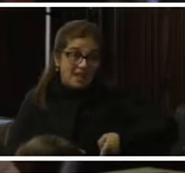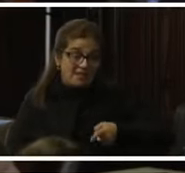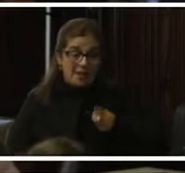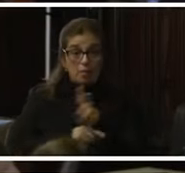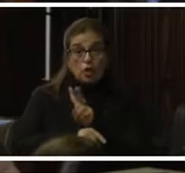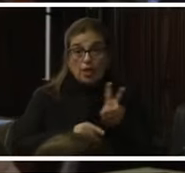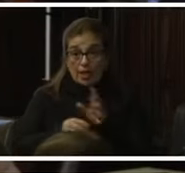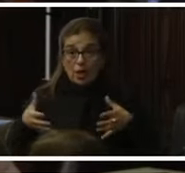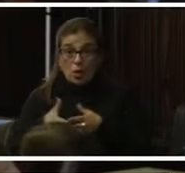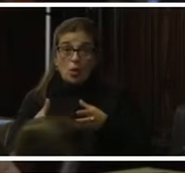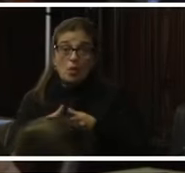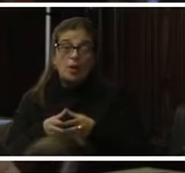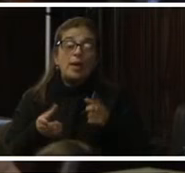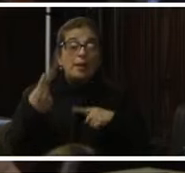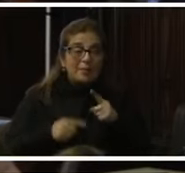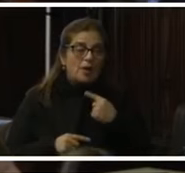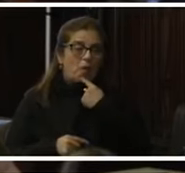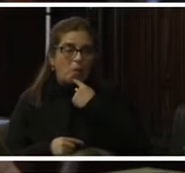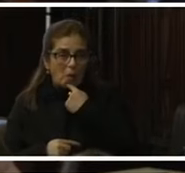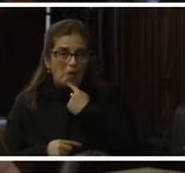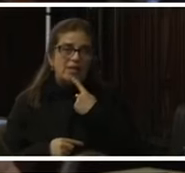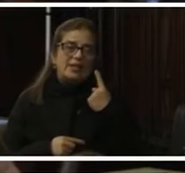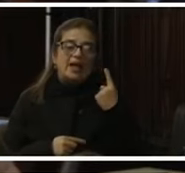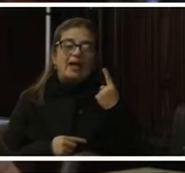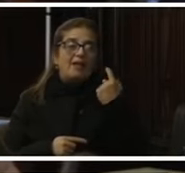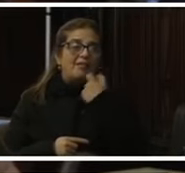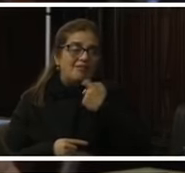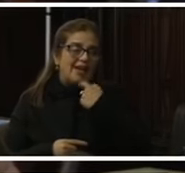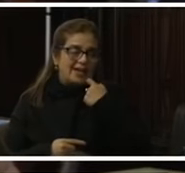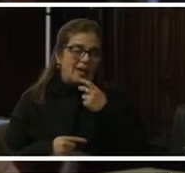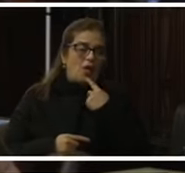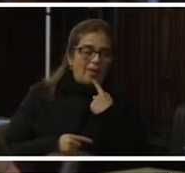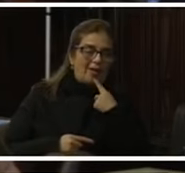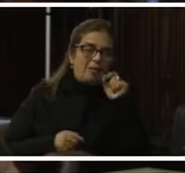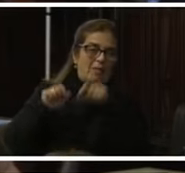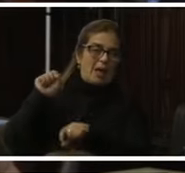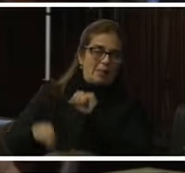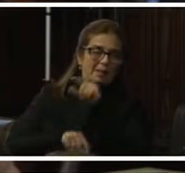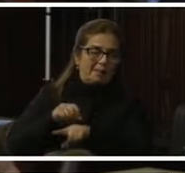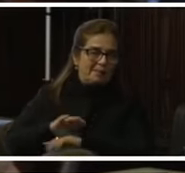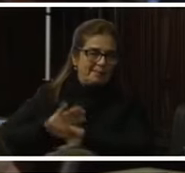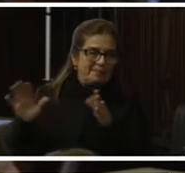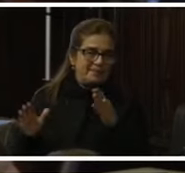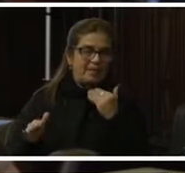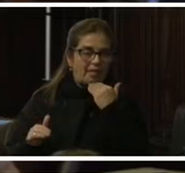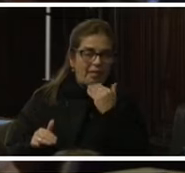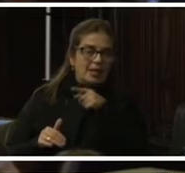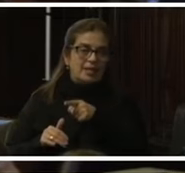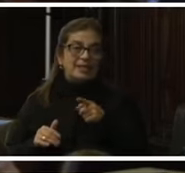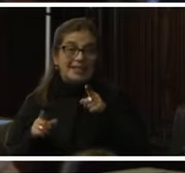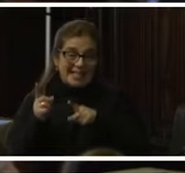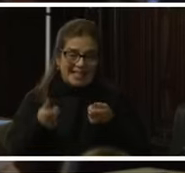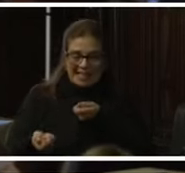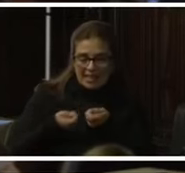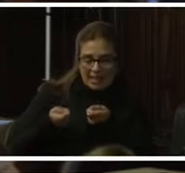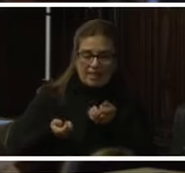diante da fragilidade política em popularidade do governo sucateou órgão indigenista oficial e negocia